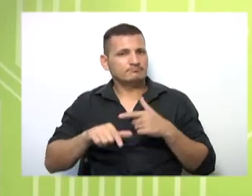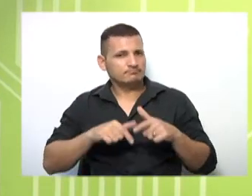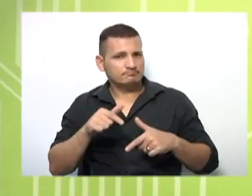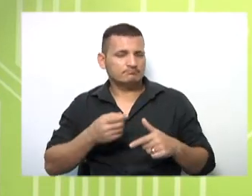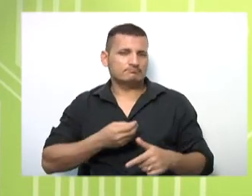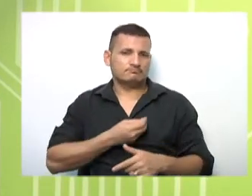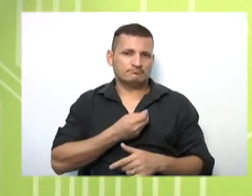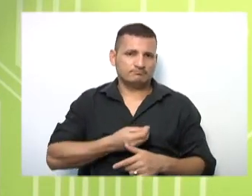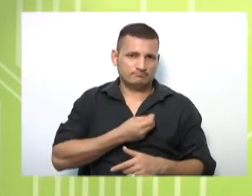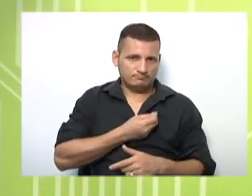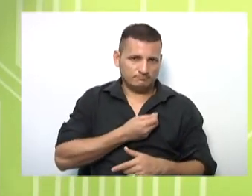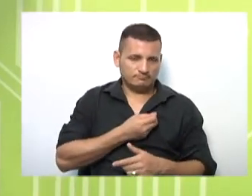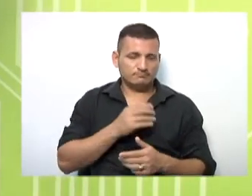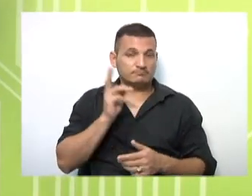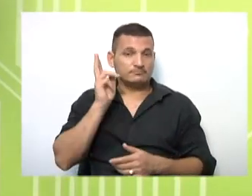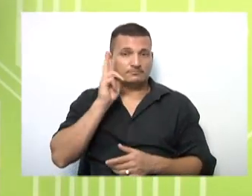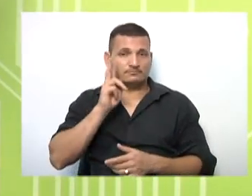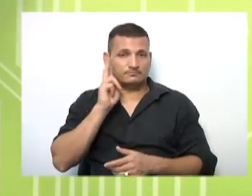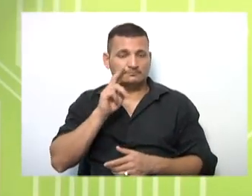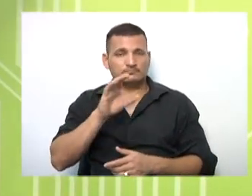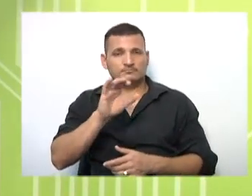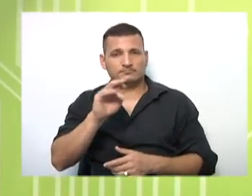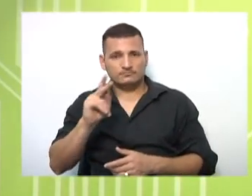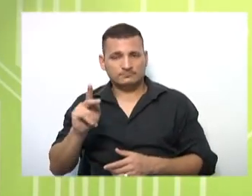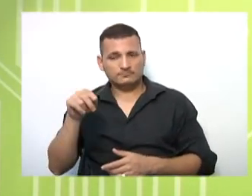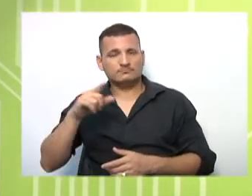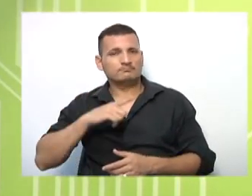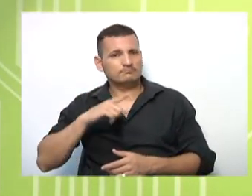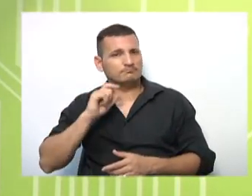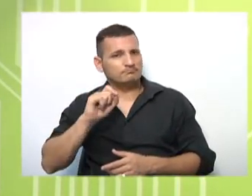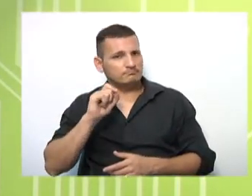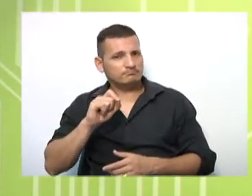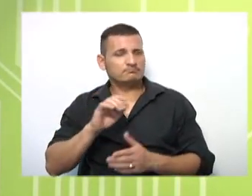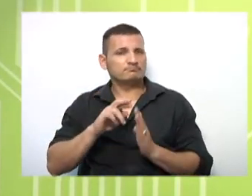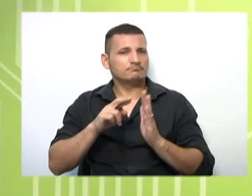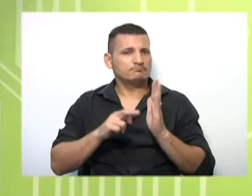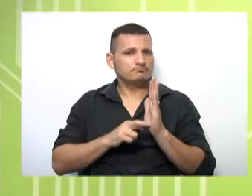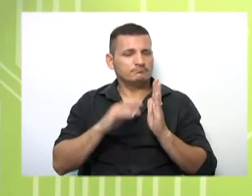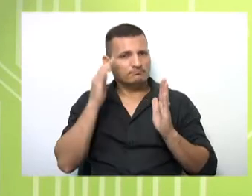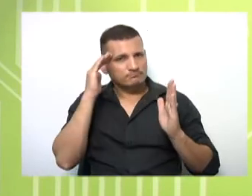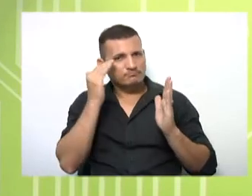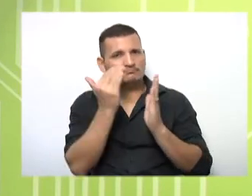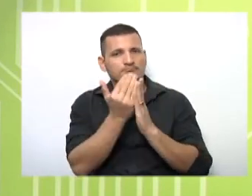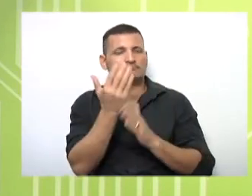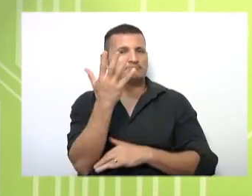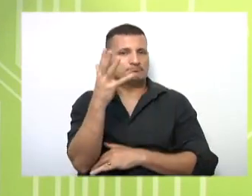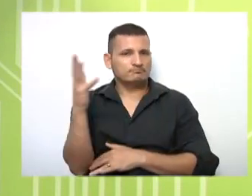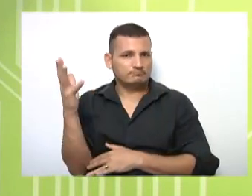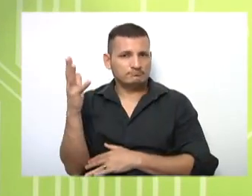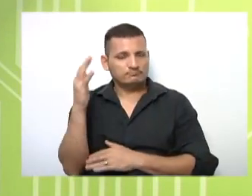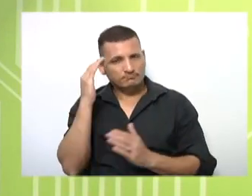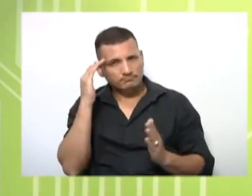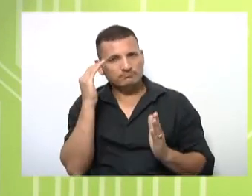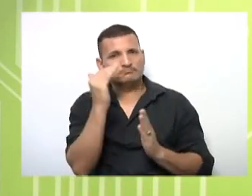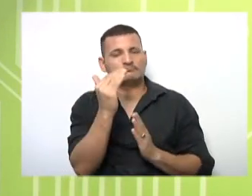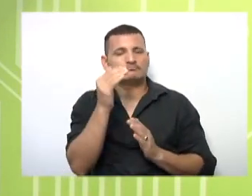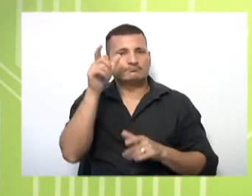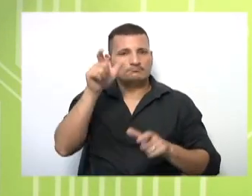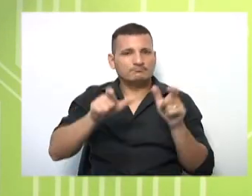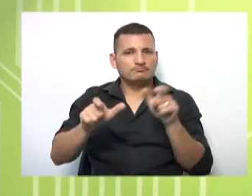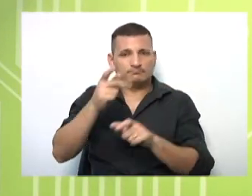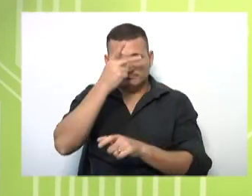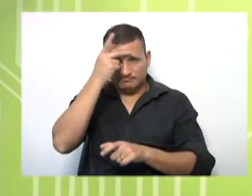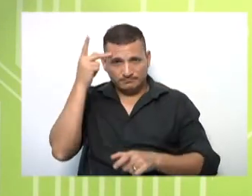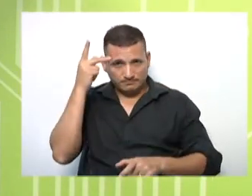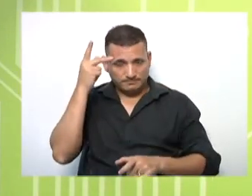vida. Lembrando que a cooperativa tem como princípio o respeito ao meio ambiente e às pessoas. Agora a professora Denise vai